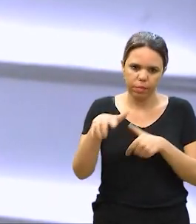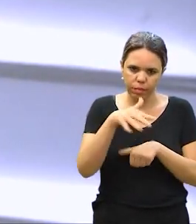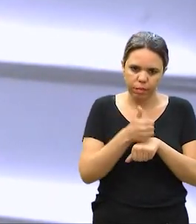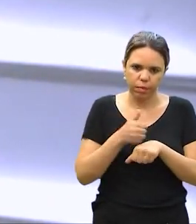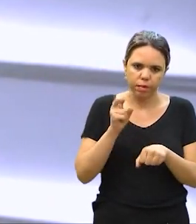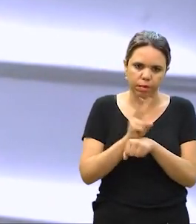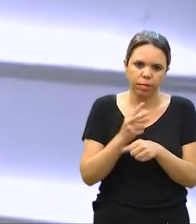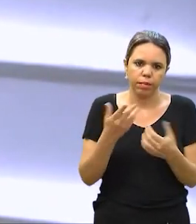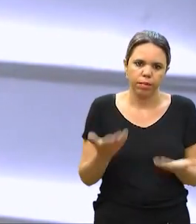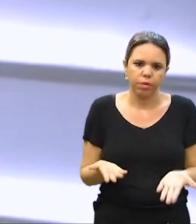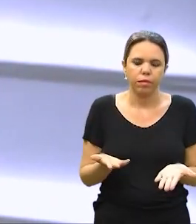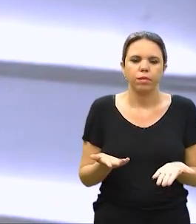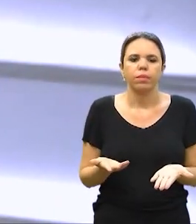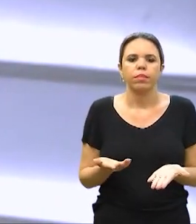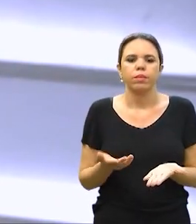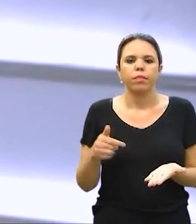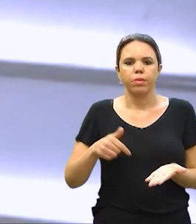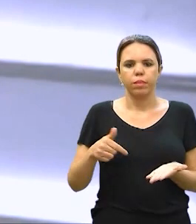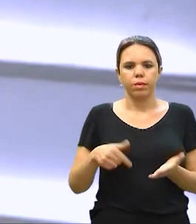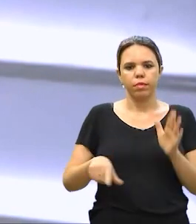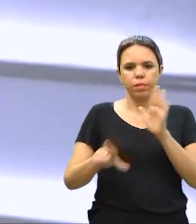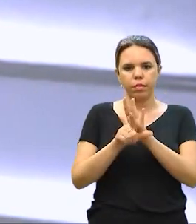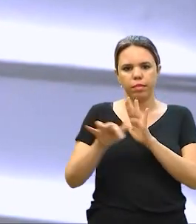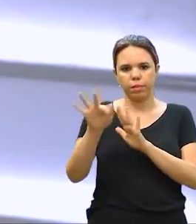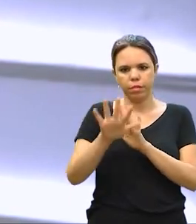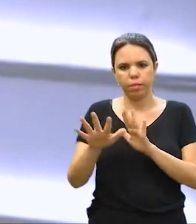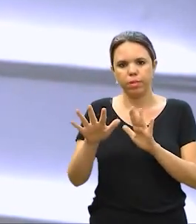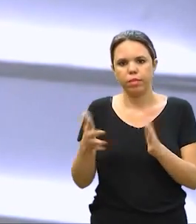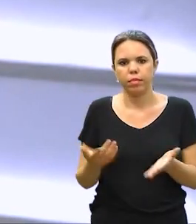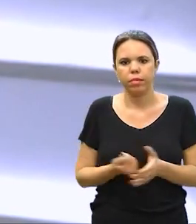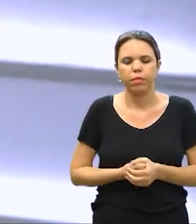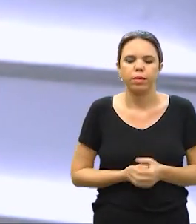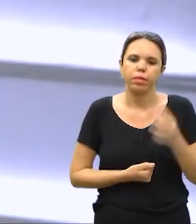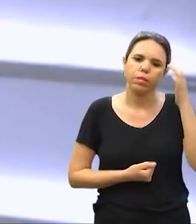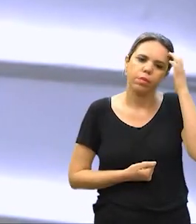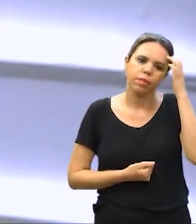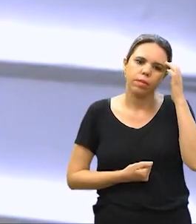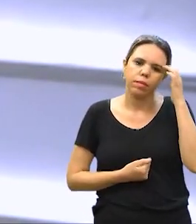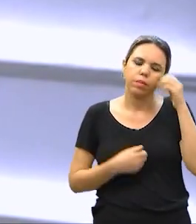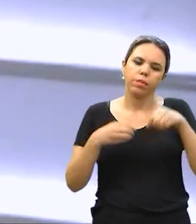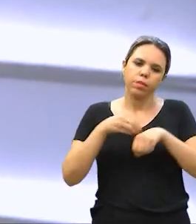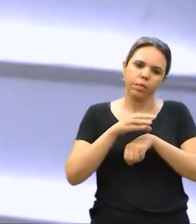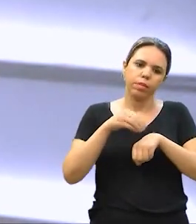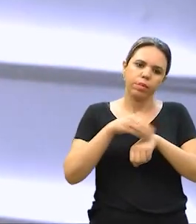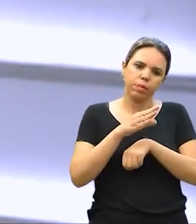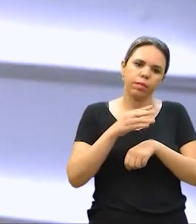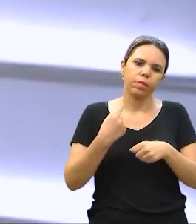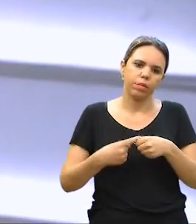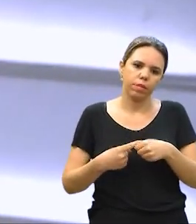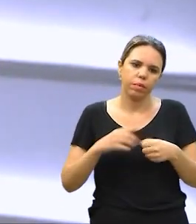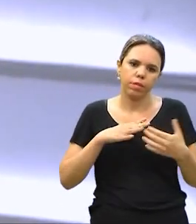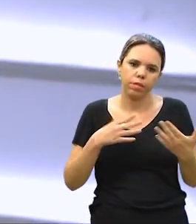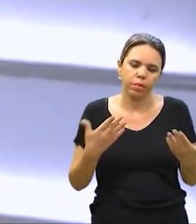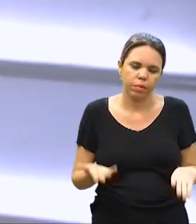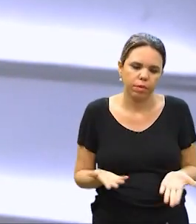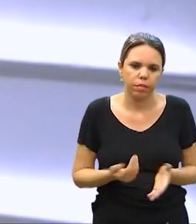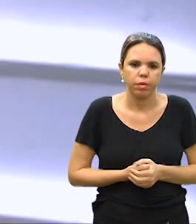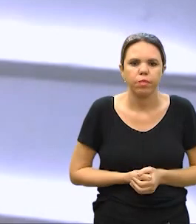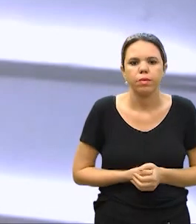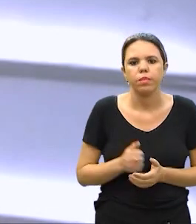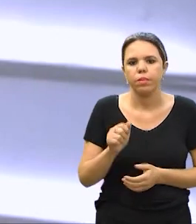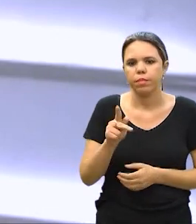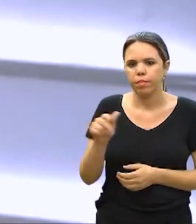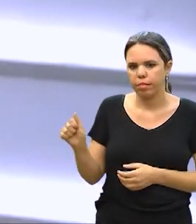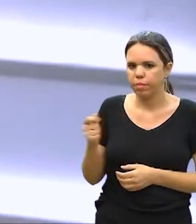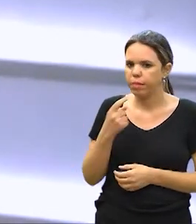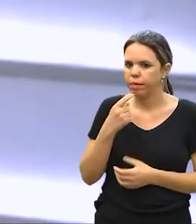áreas protegidas, né, estabelecidas aí pela lei federal, ela traz aqui para o nosso município. Então, a